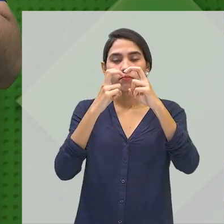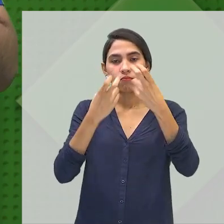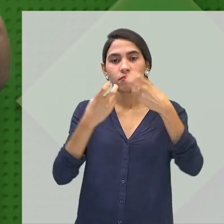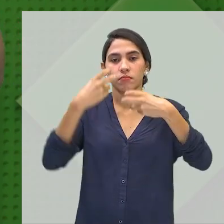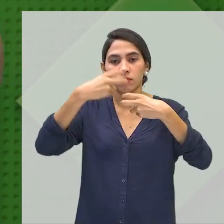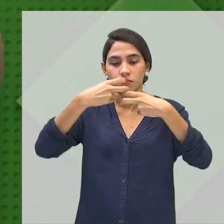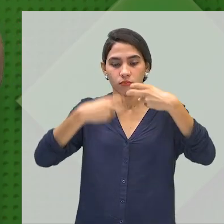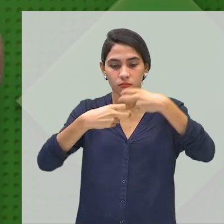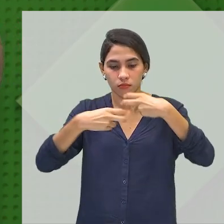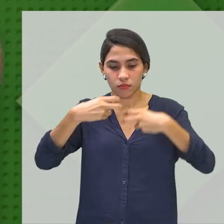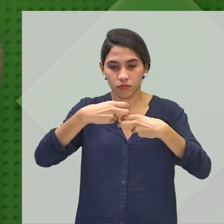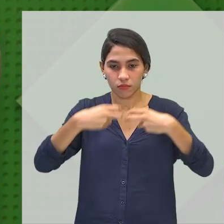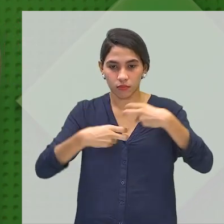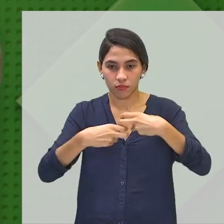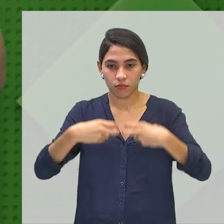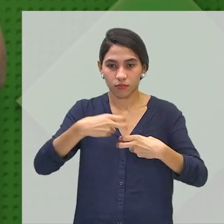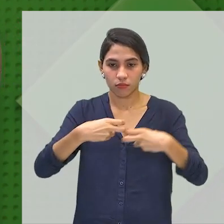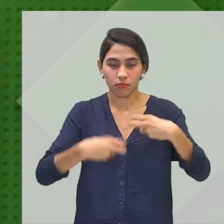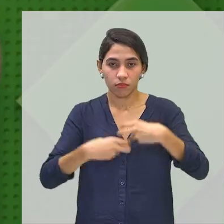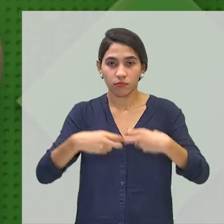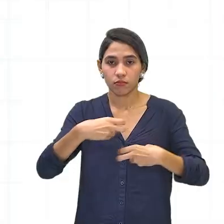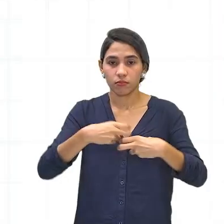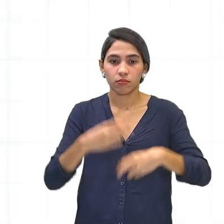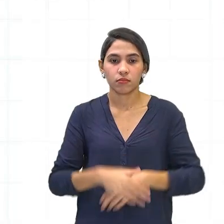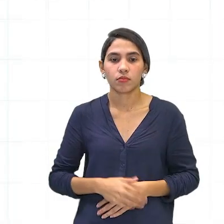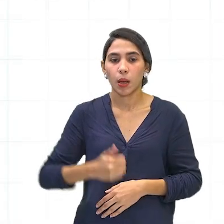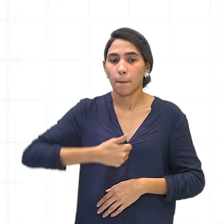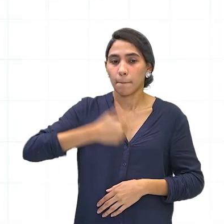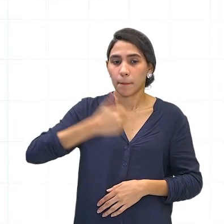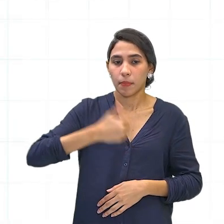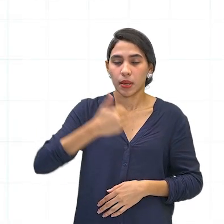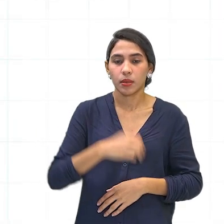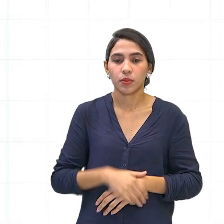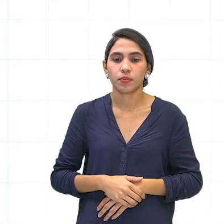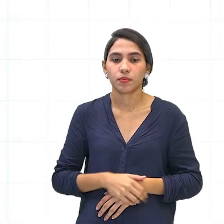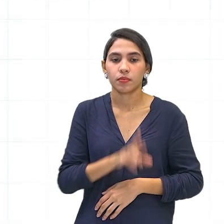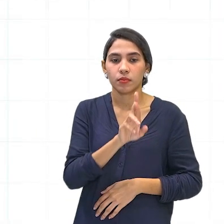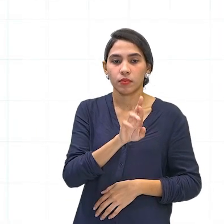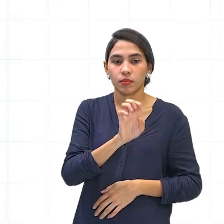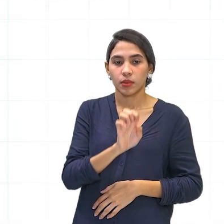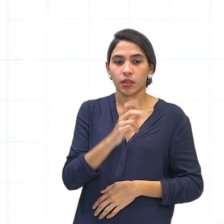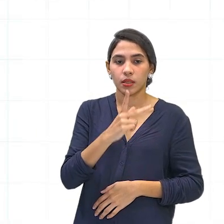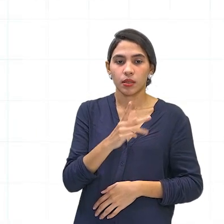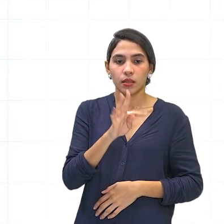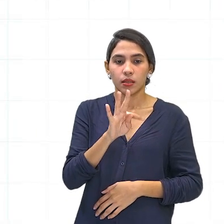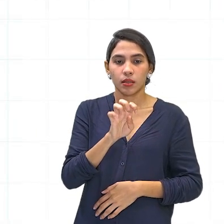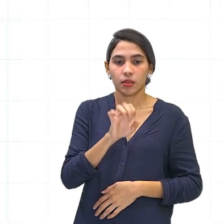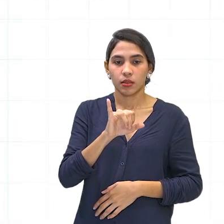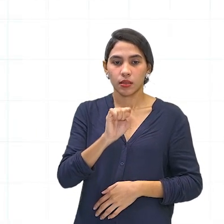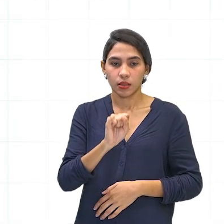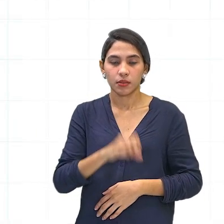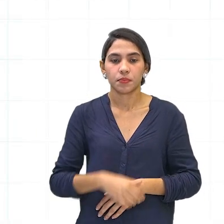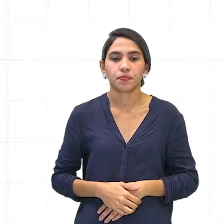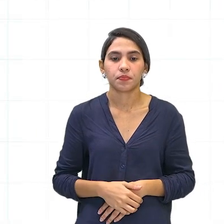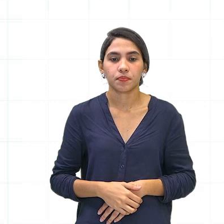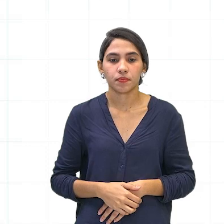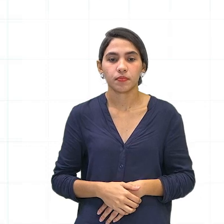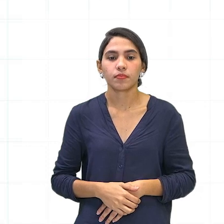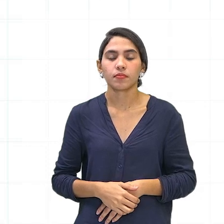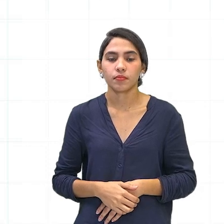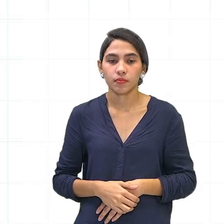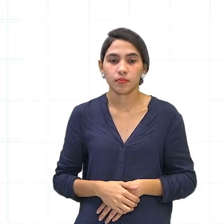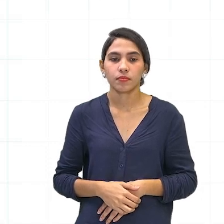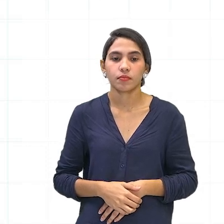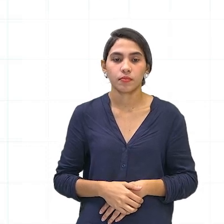esqueleto interno, certo? Vamos ver o primeiro grupo aí, que é a primeira classe, no caso, que são os répteis. No caso aí